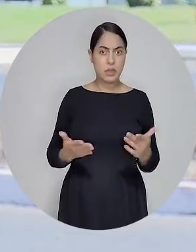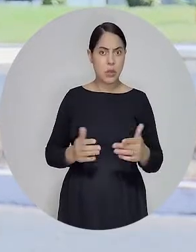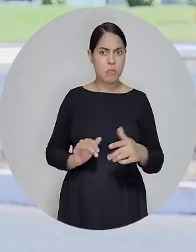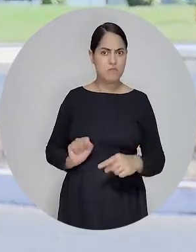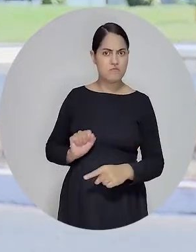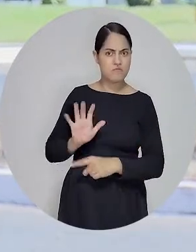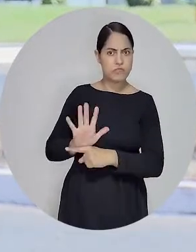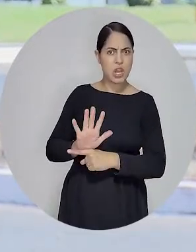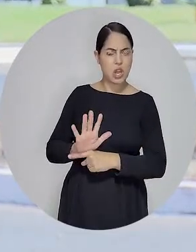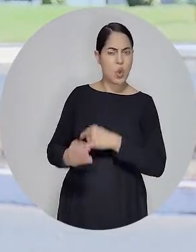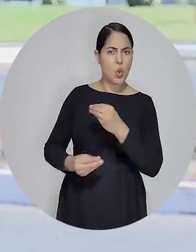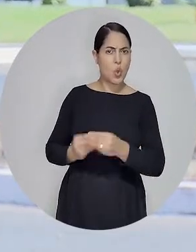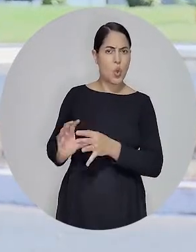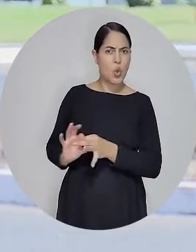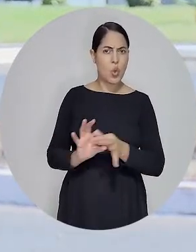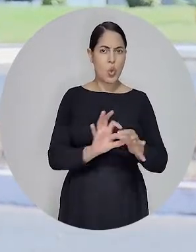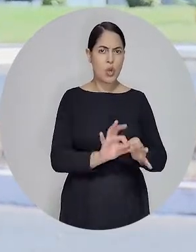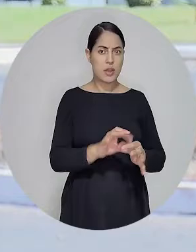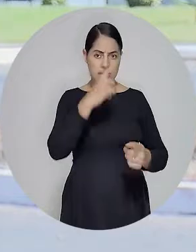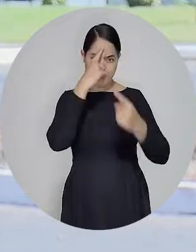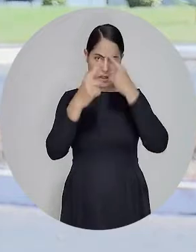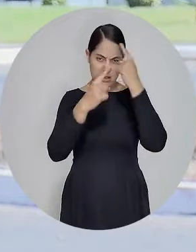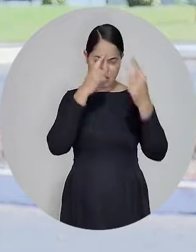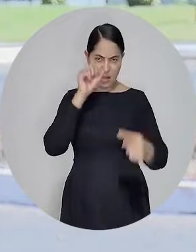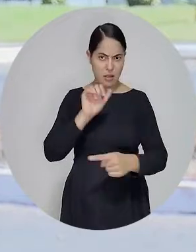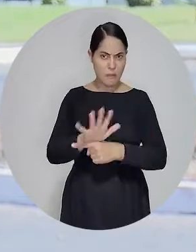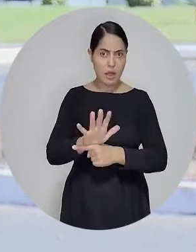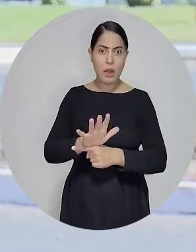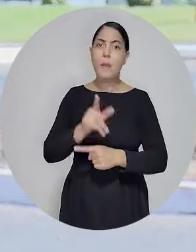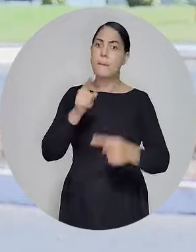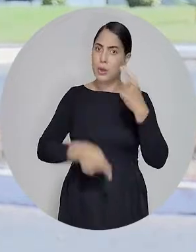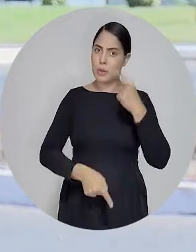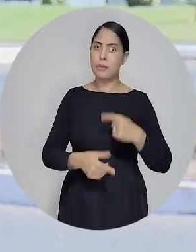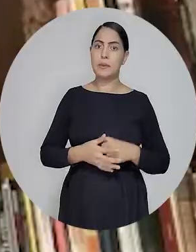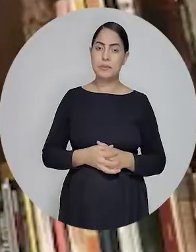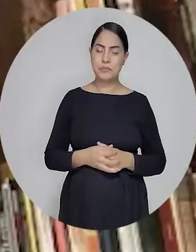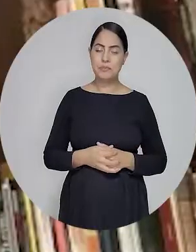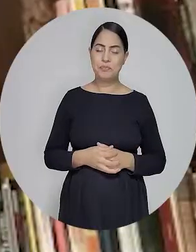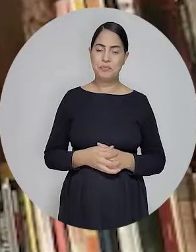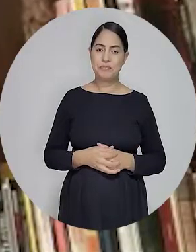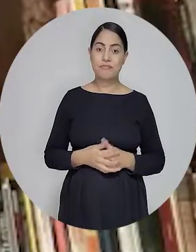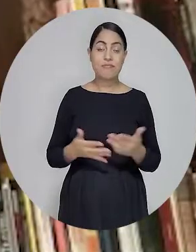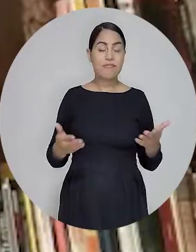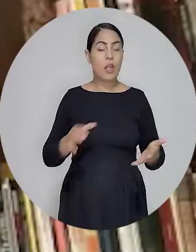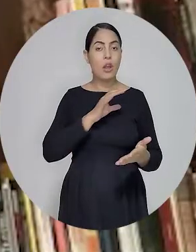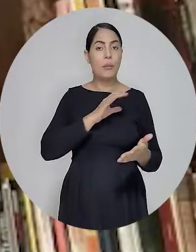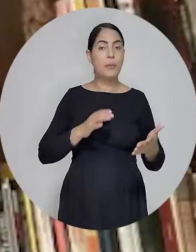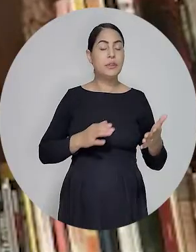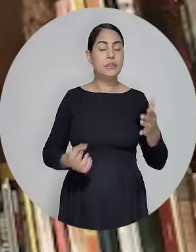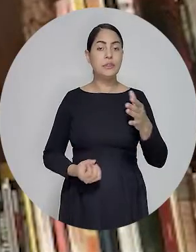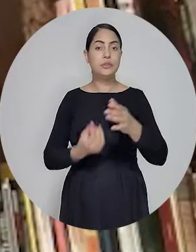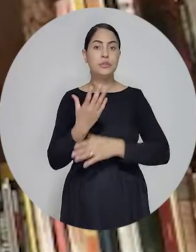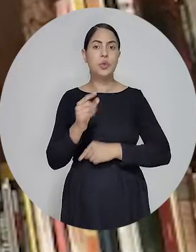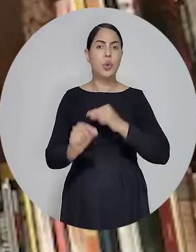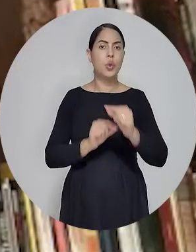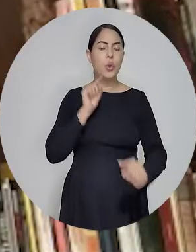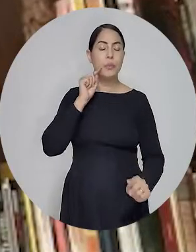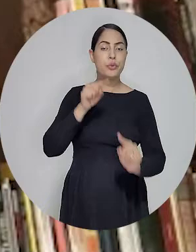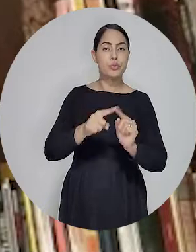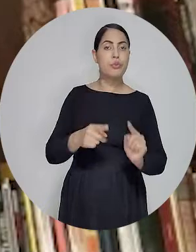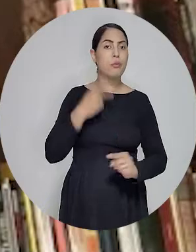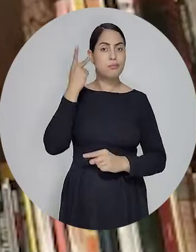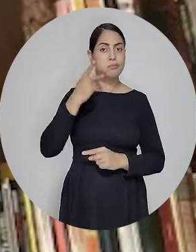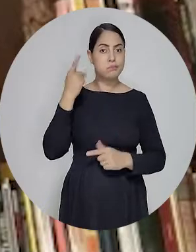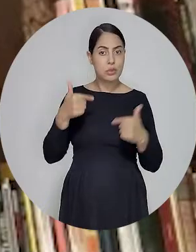de impedir quaisquer atos de inibição à livre circulação de ideias. Ela foi instituída com o intuito de pensar políticas